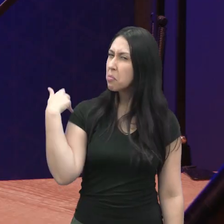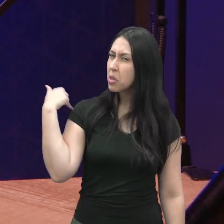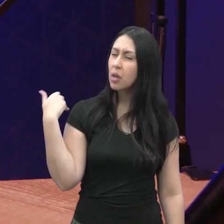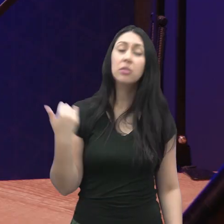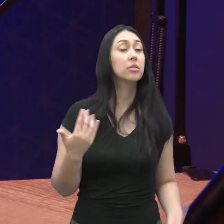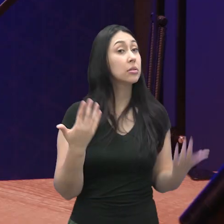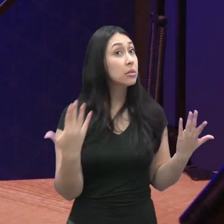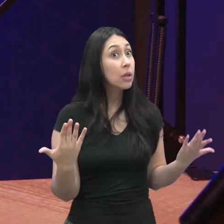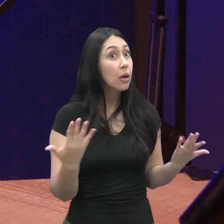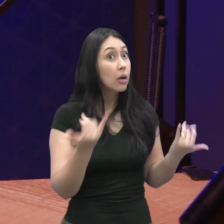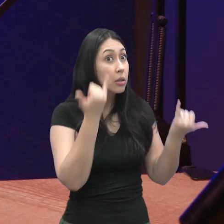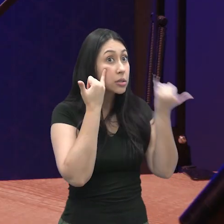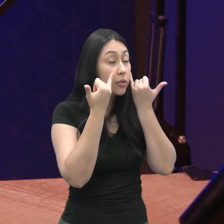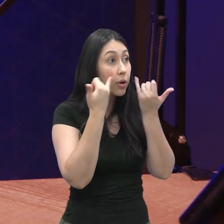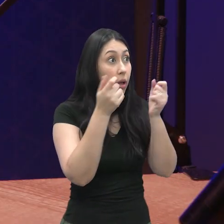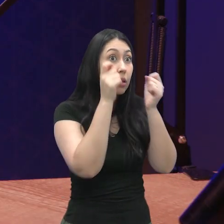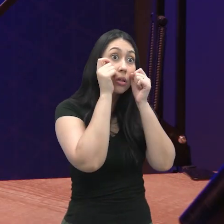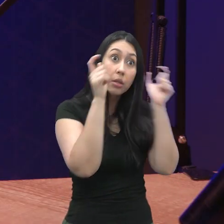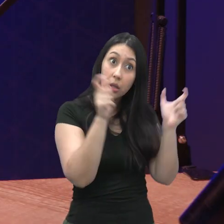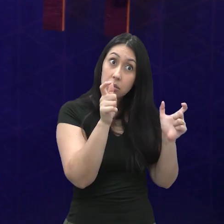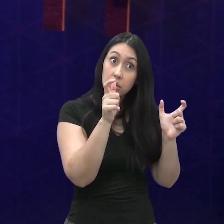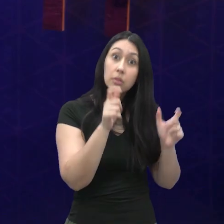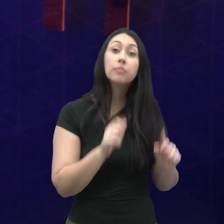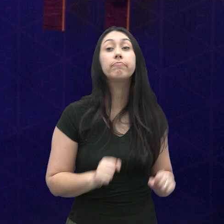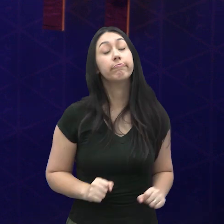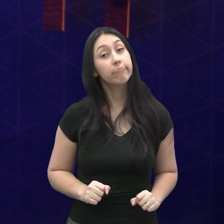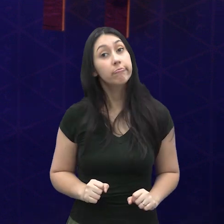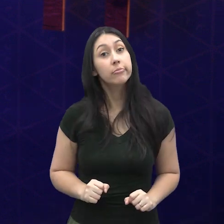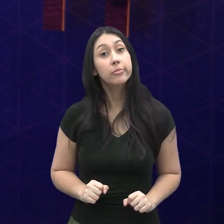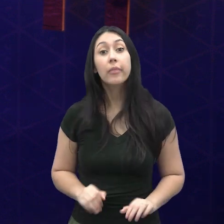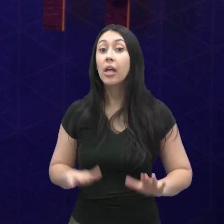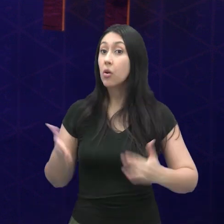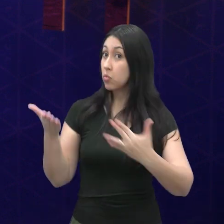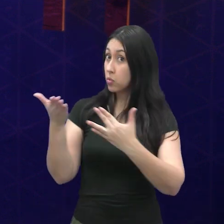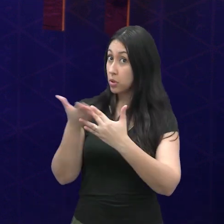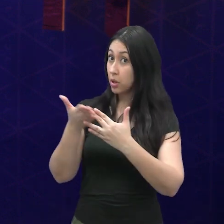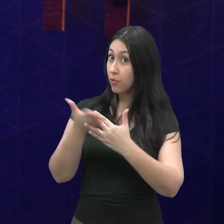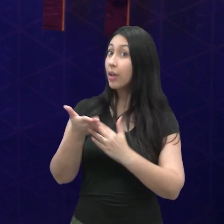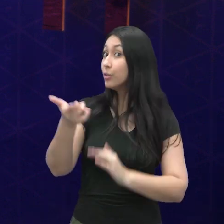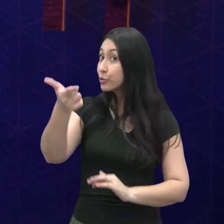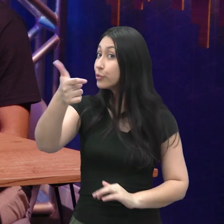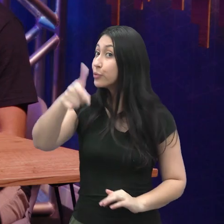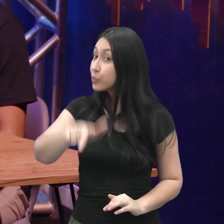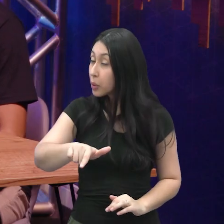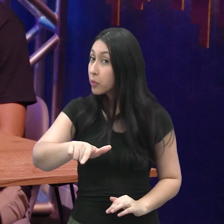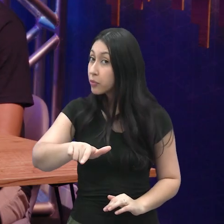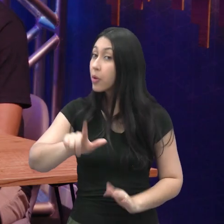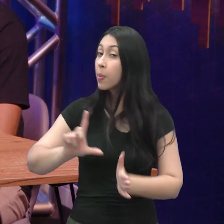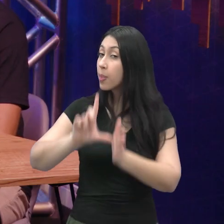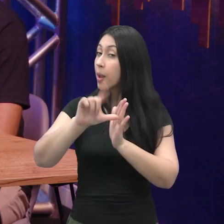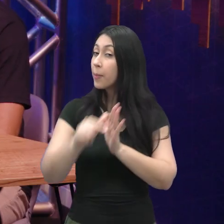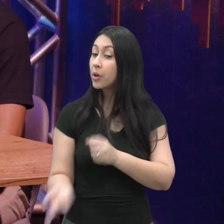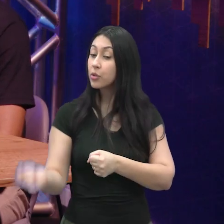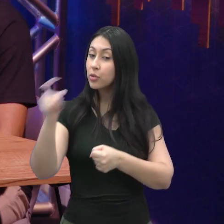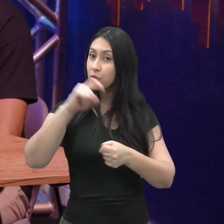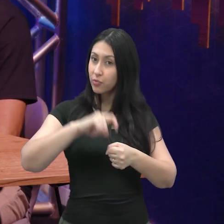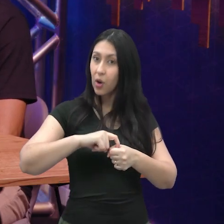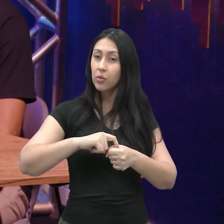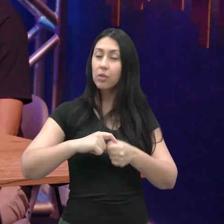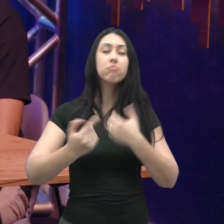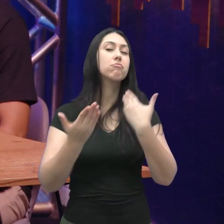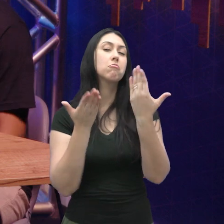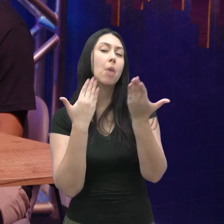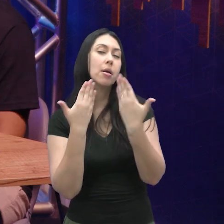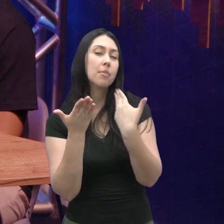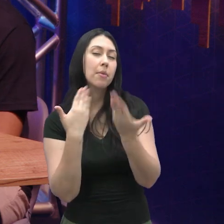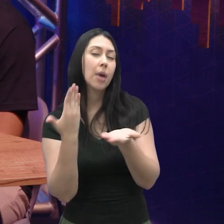mas esses são os dados alarmantes que nós temos. É isso aí. Pessoal, vamos fazer mais uma rápida pausa e a gente volta no